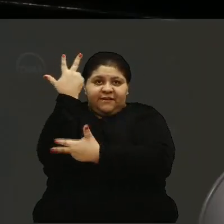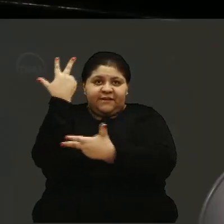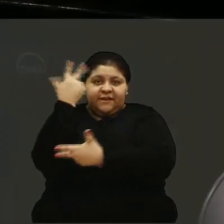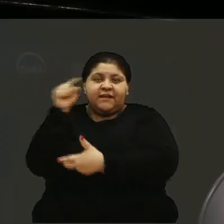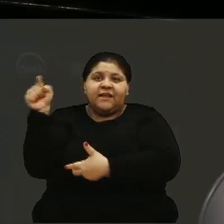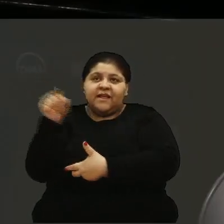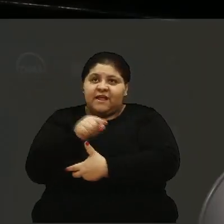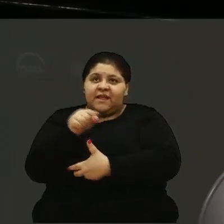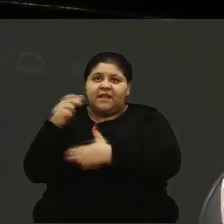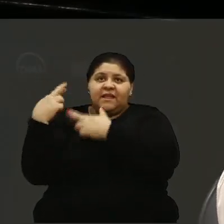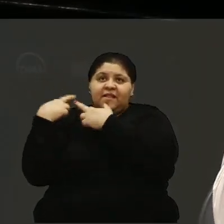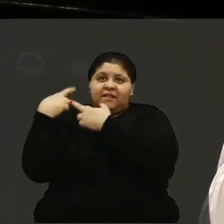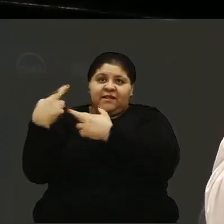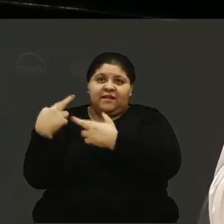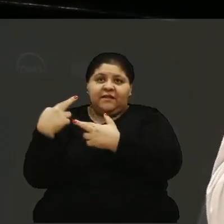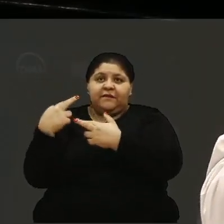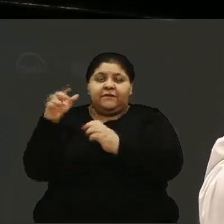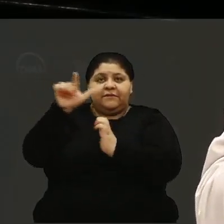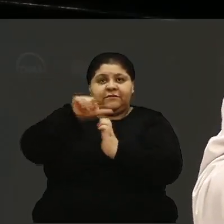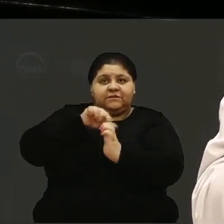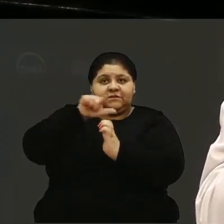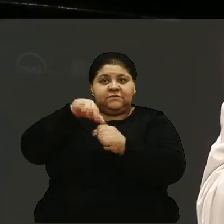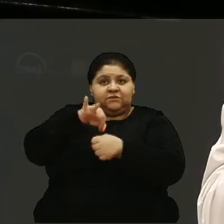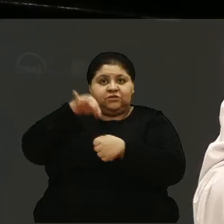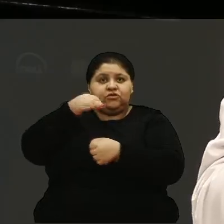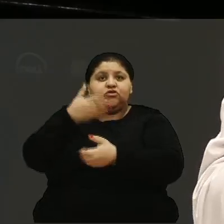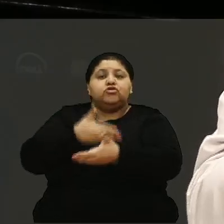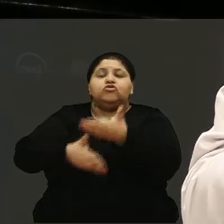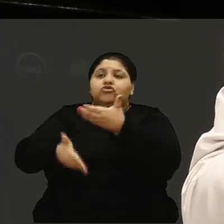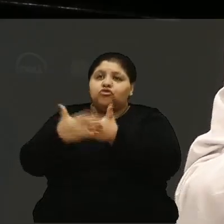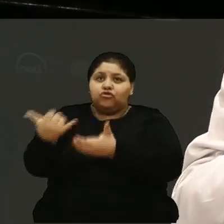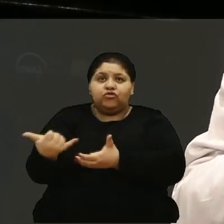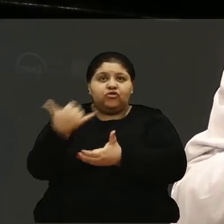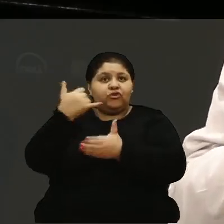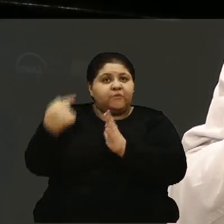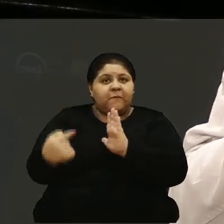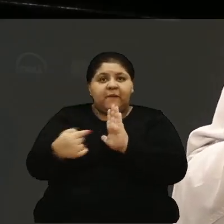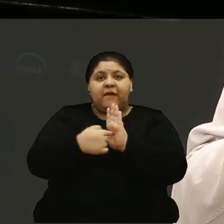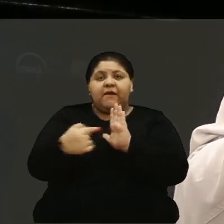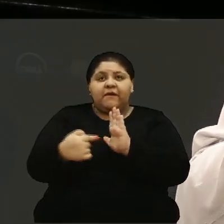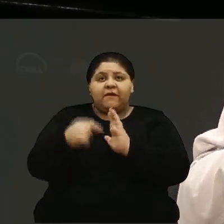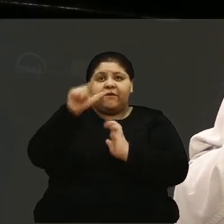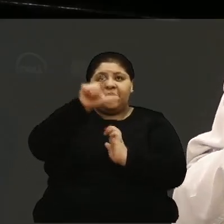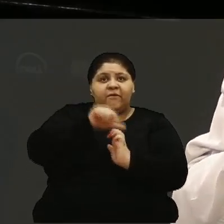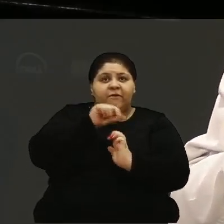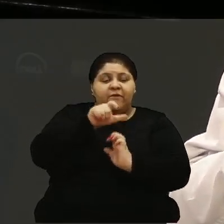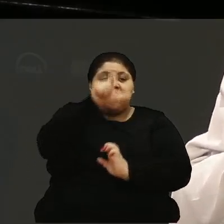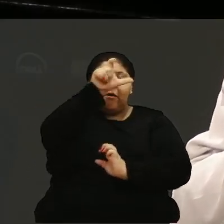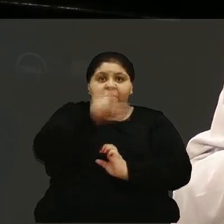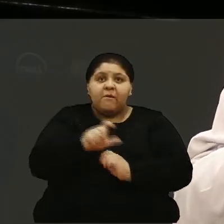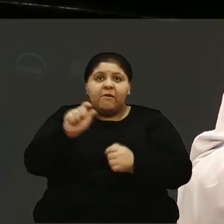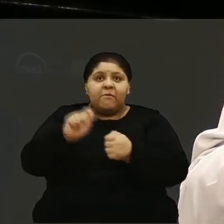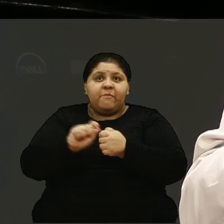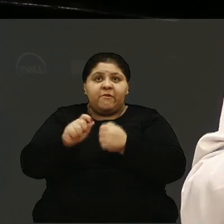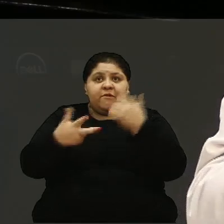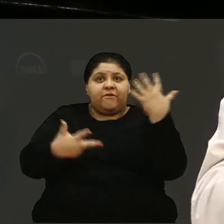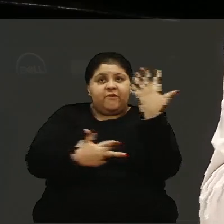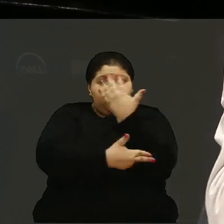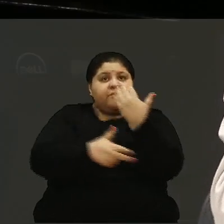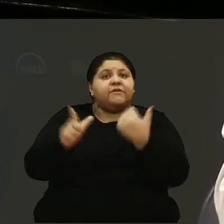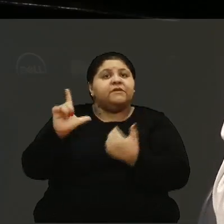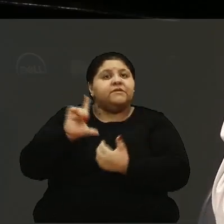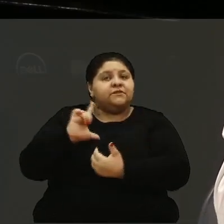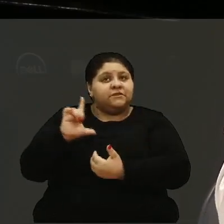competência da empresa concessionária. Todos aqui já recebemos denúncias que a empresa notifica a pessoa para realizar a poda. Então, bom, aqui tem uma